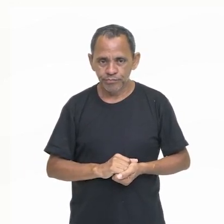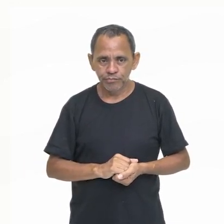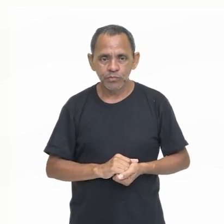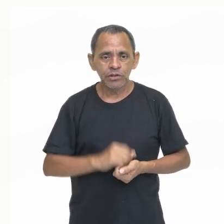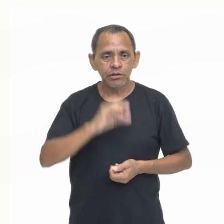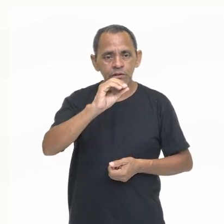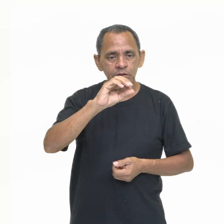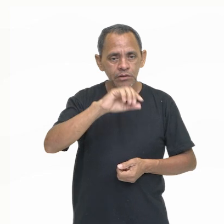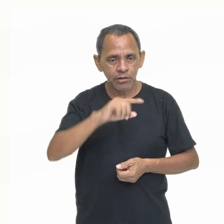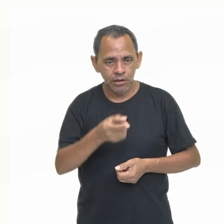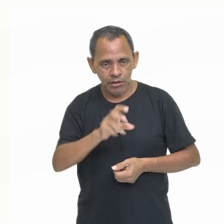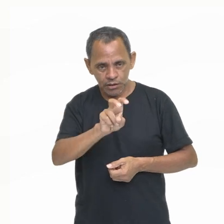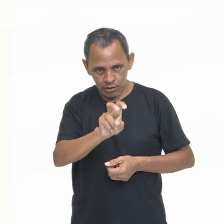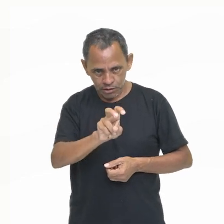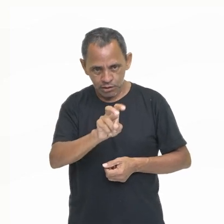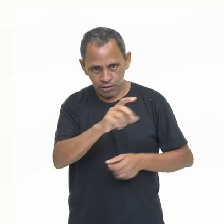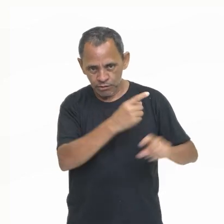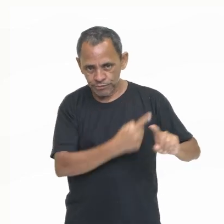0,5